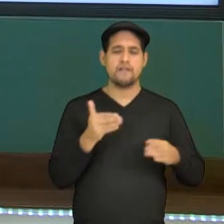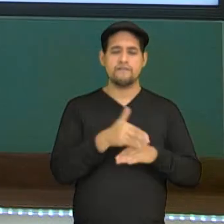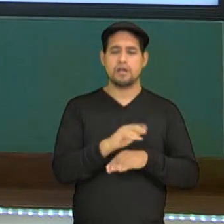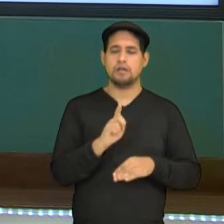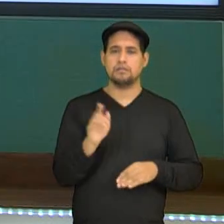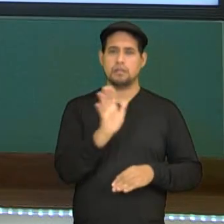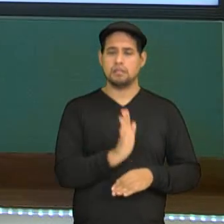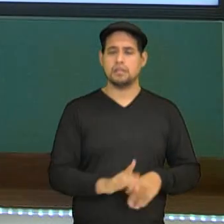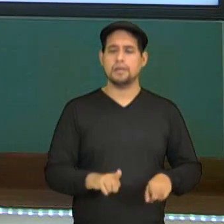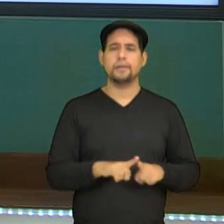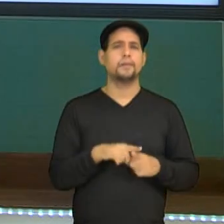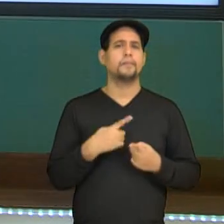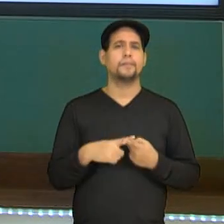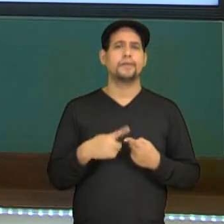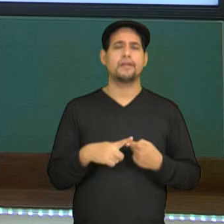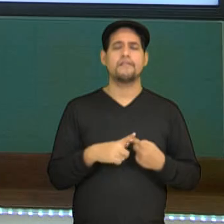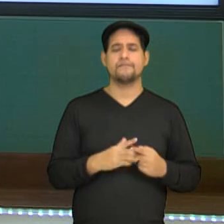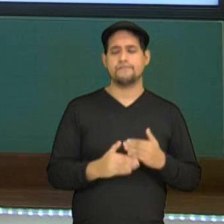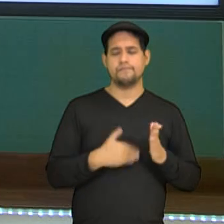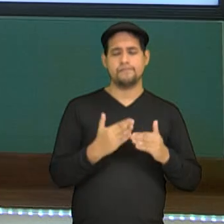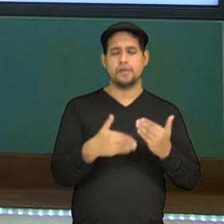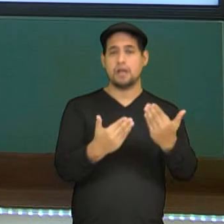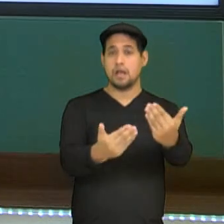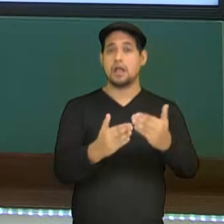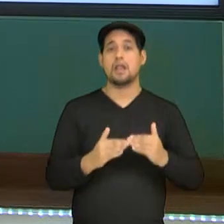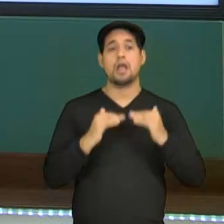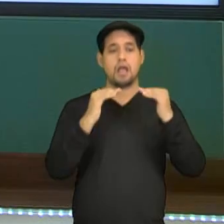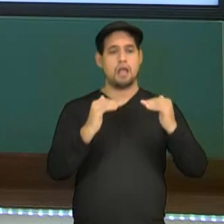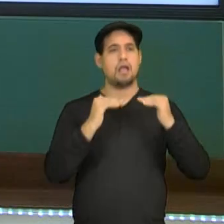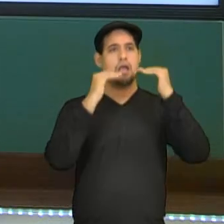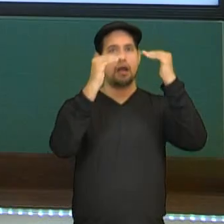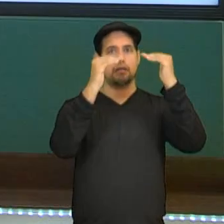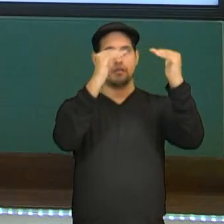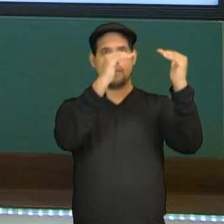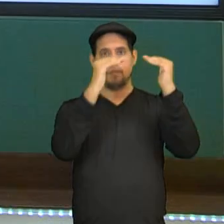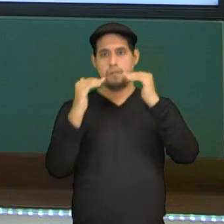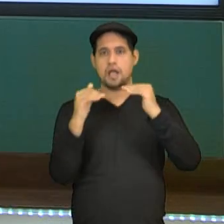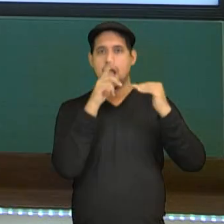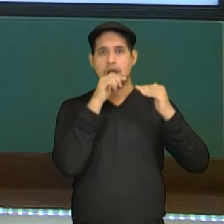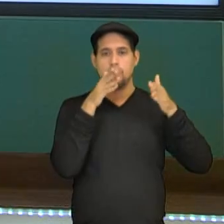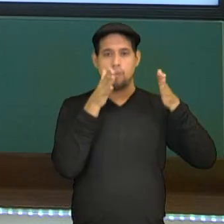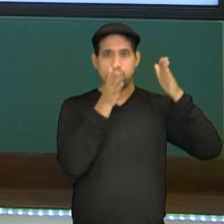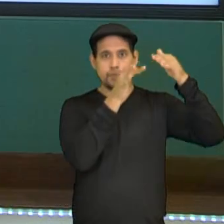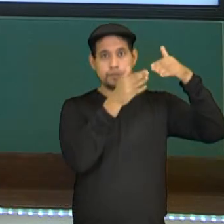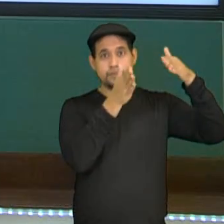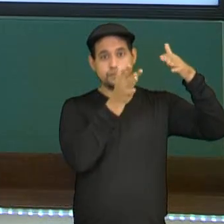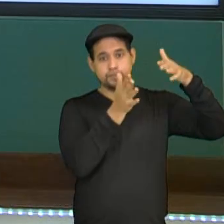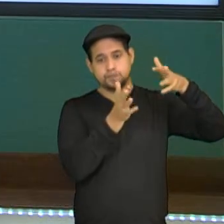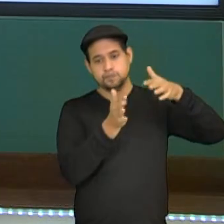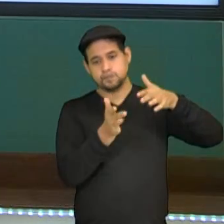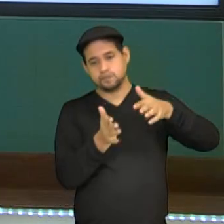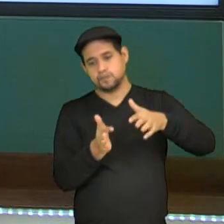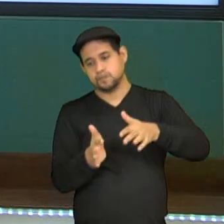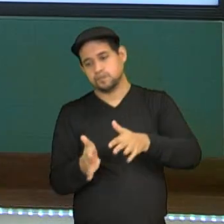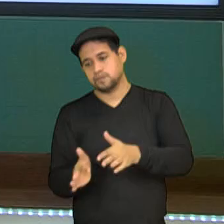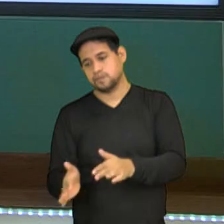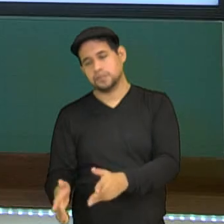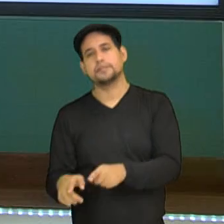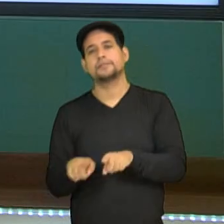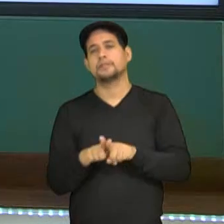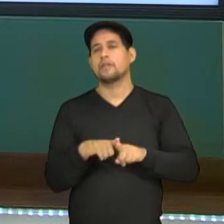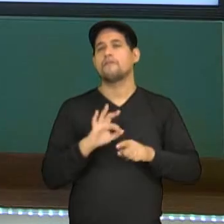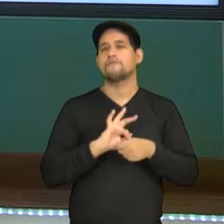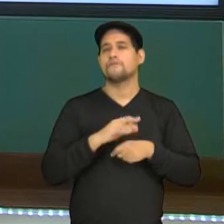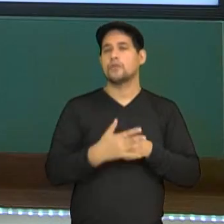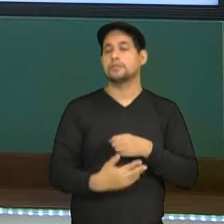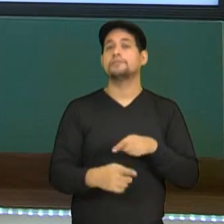Porque literalmente ele vai percorrendo da área mais alta para a área mais baixa. E por isso que a foz dele é na região de Foz do